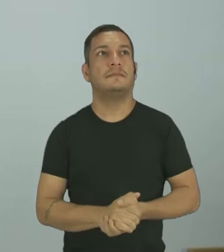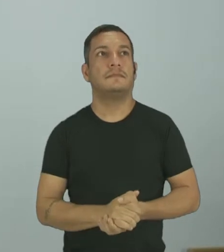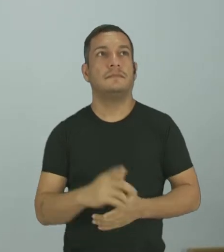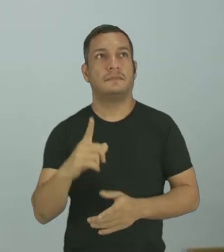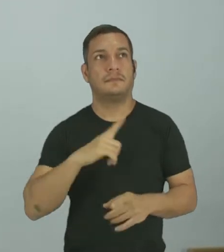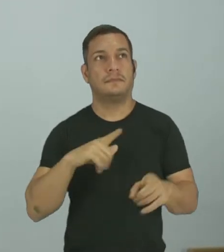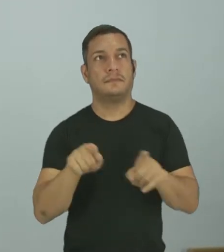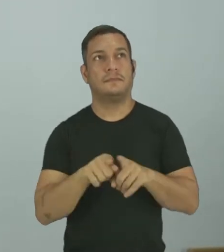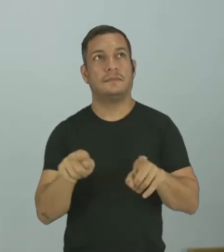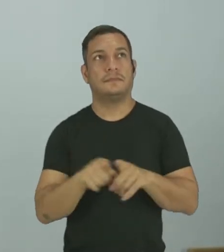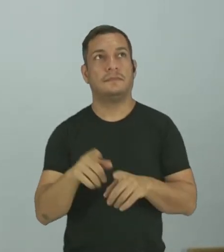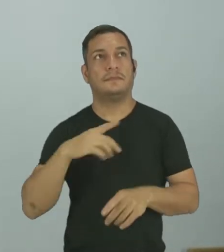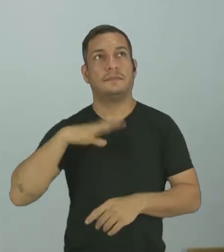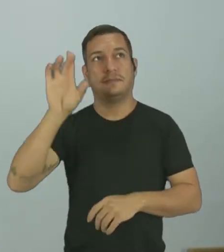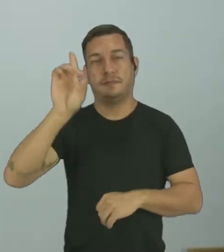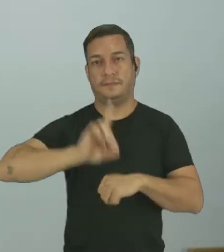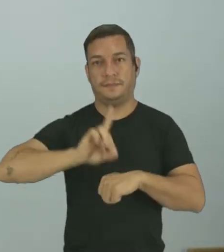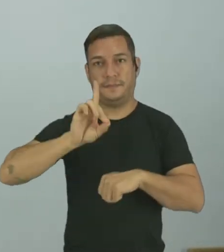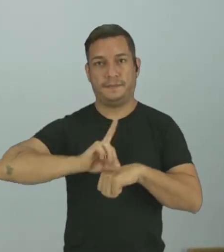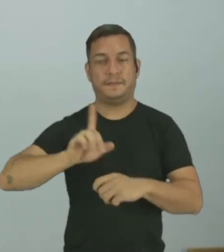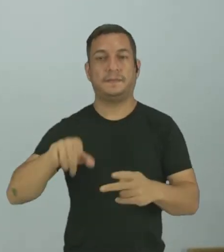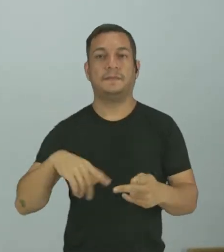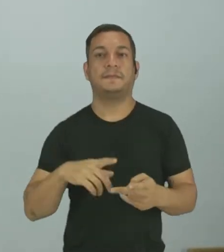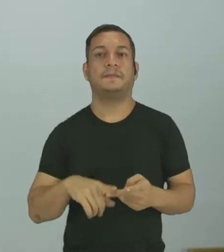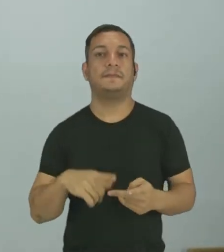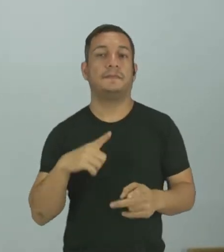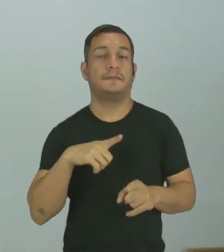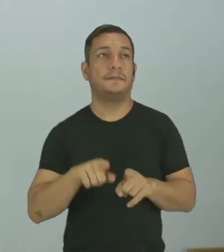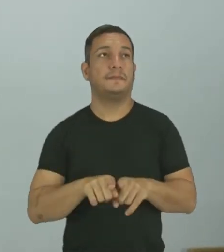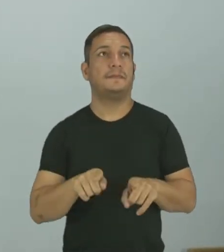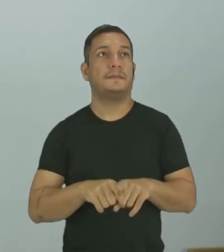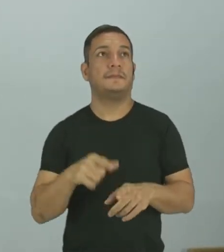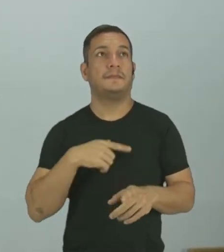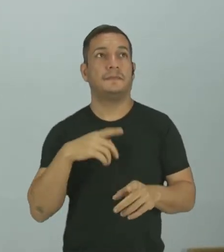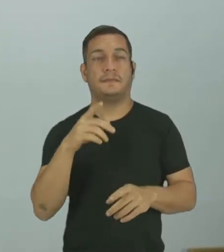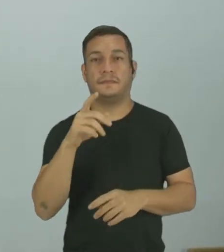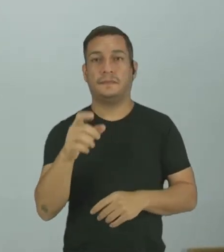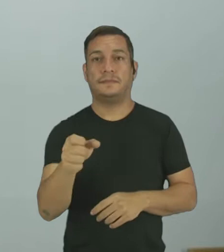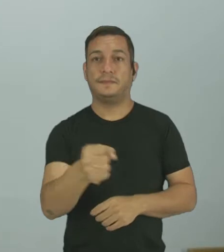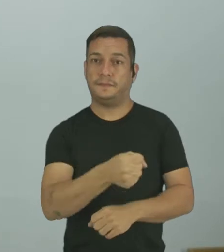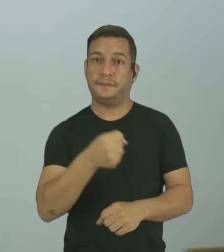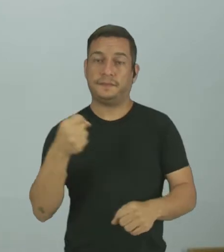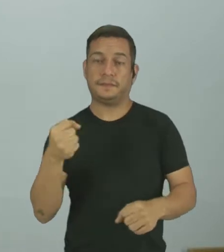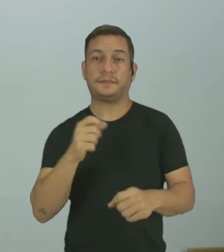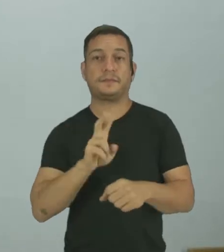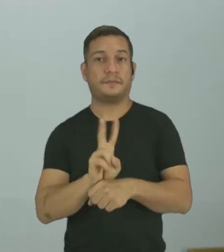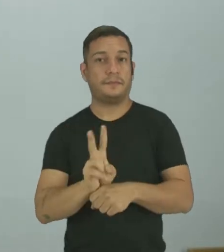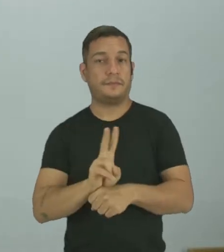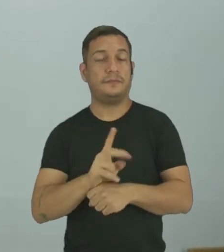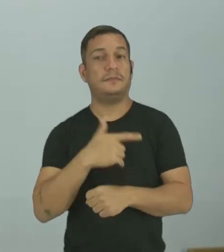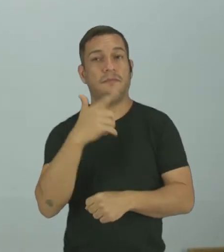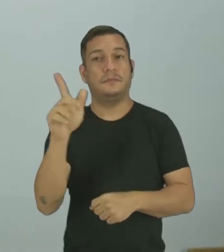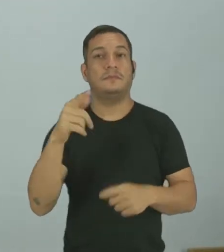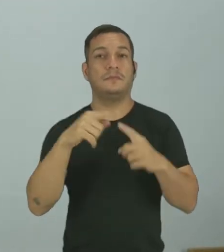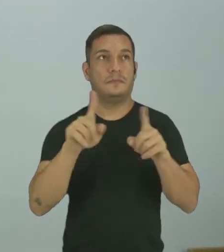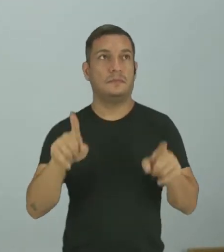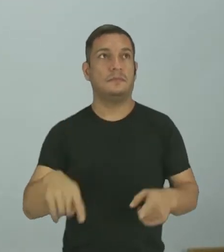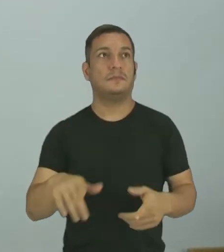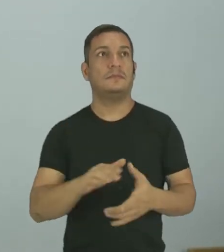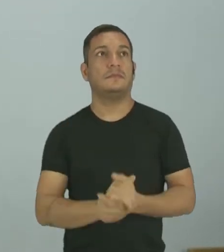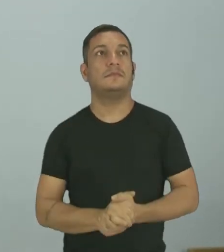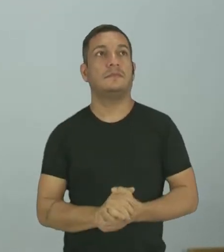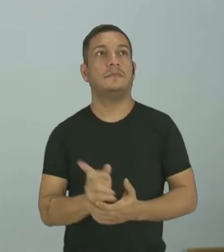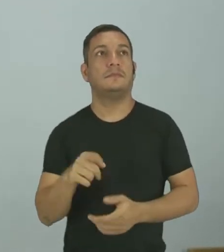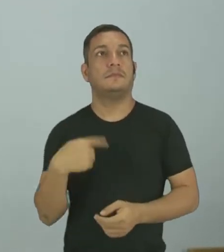tem também a diretora, tem o porteiro e muitos outros funcionários. E